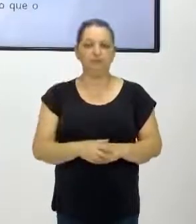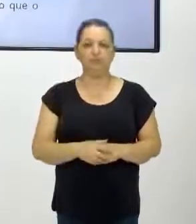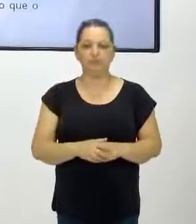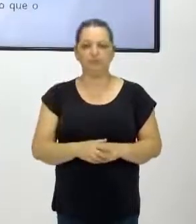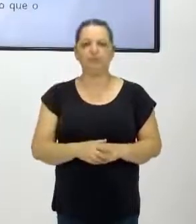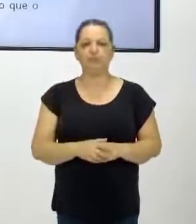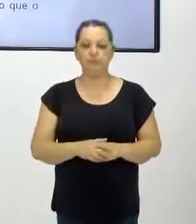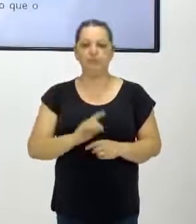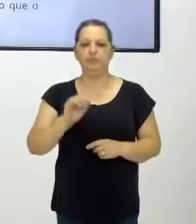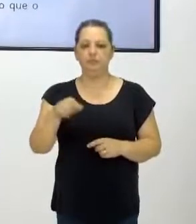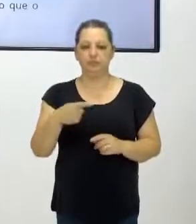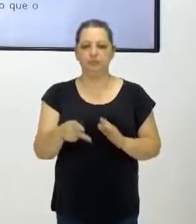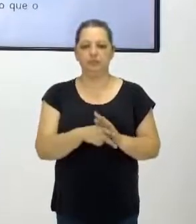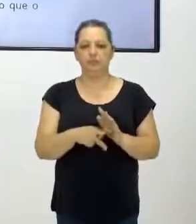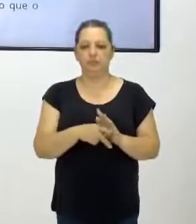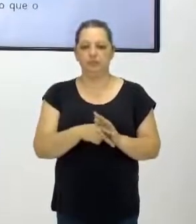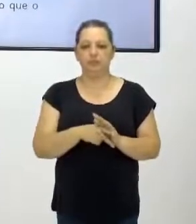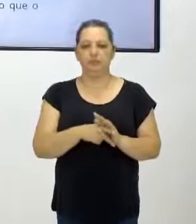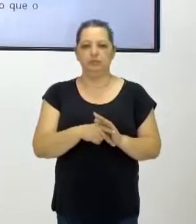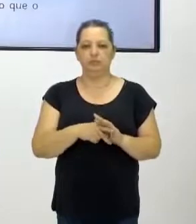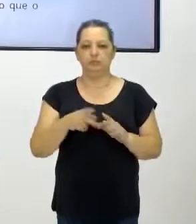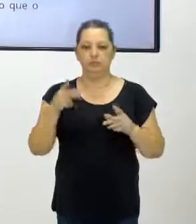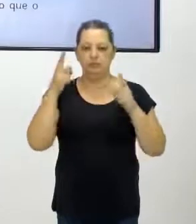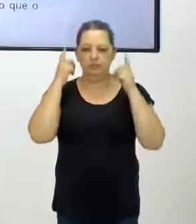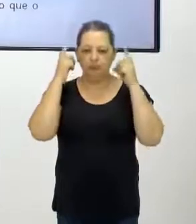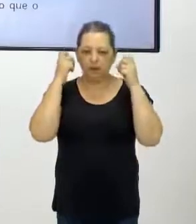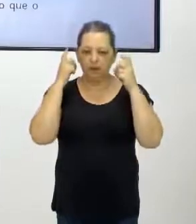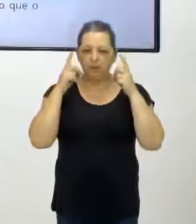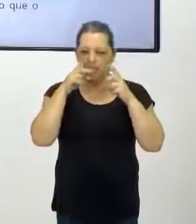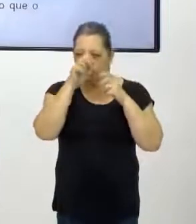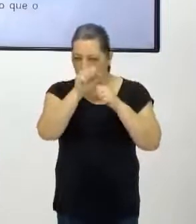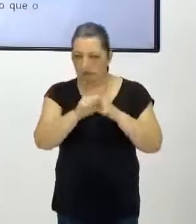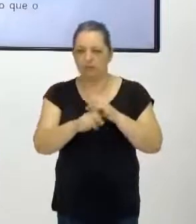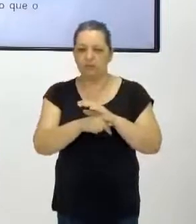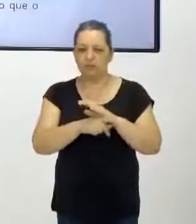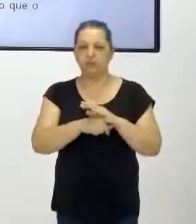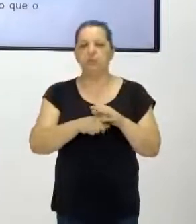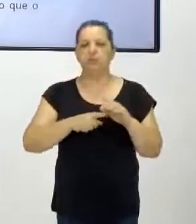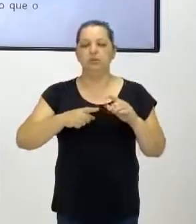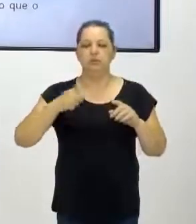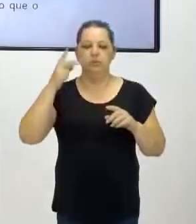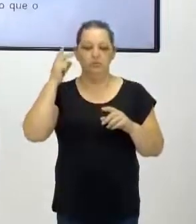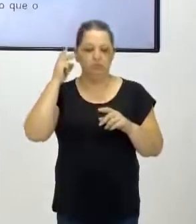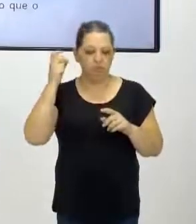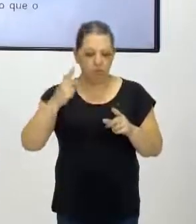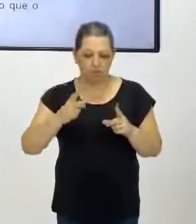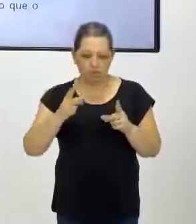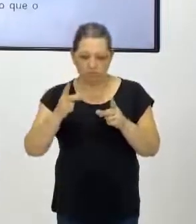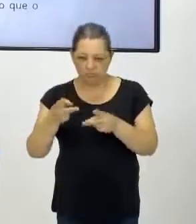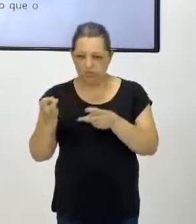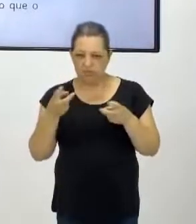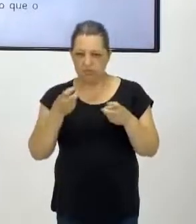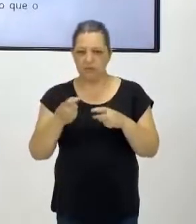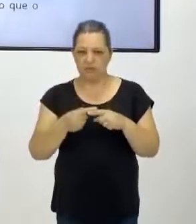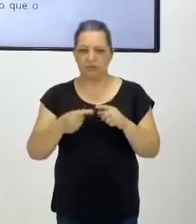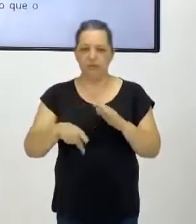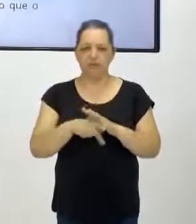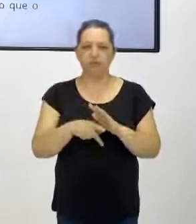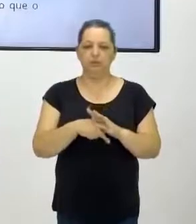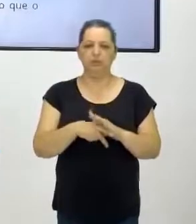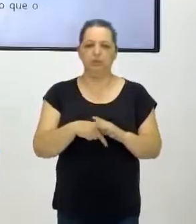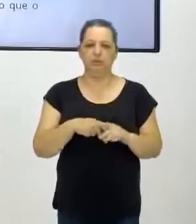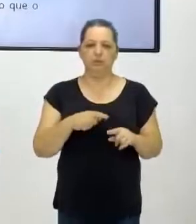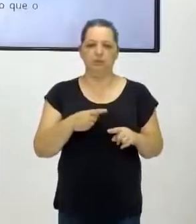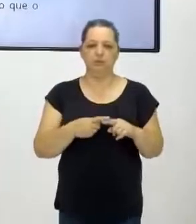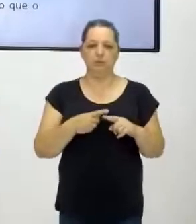esse assunto aí sobre poluição sonora e intensidade física aí do som. Beleza? Certinho, pessoal? Lembra dos decibéis?